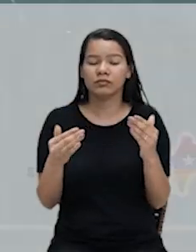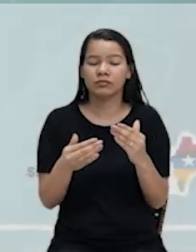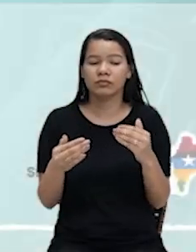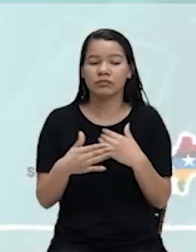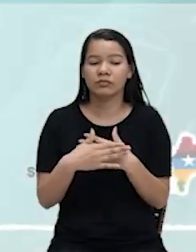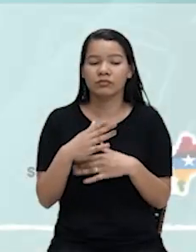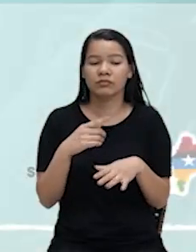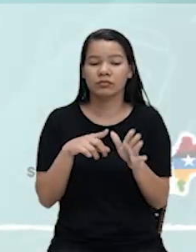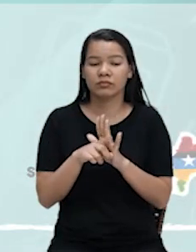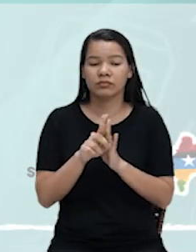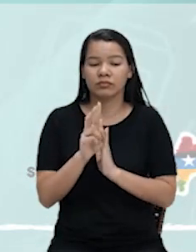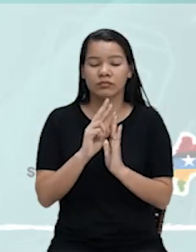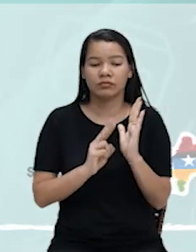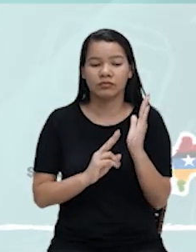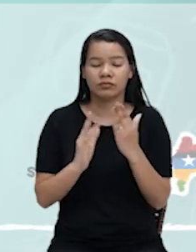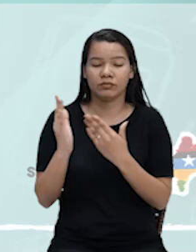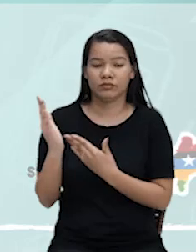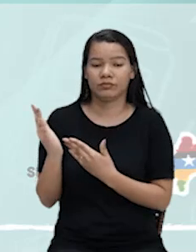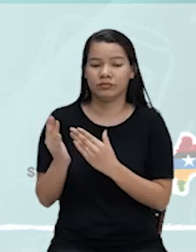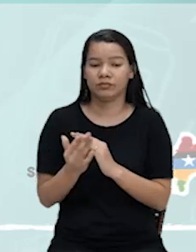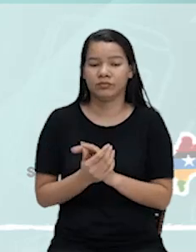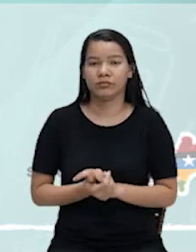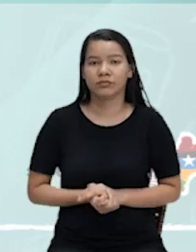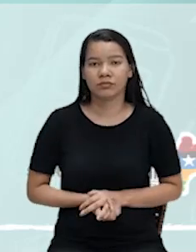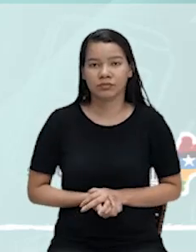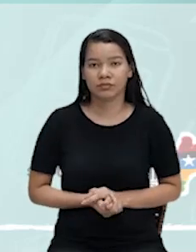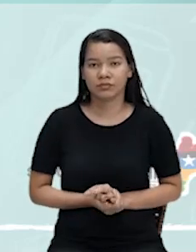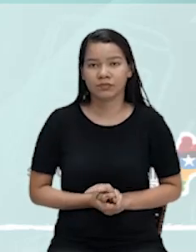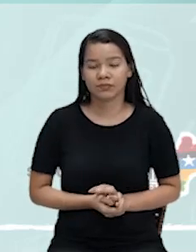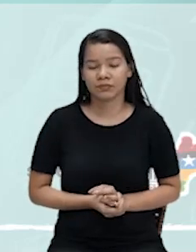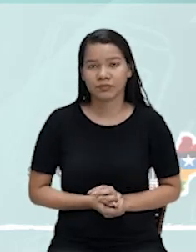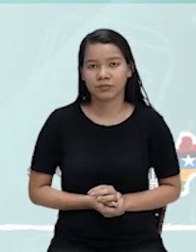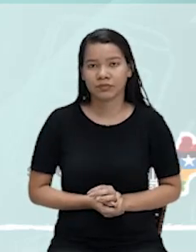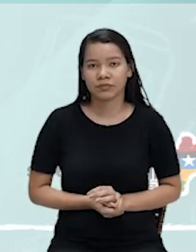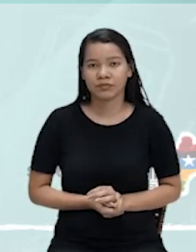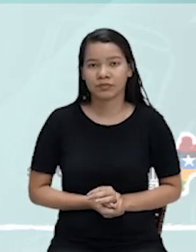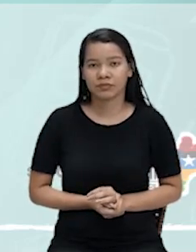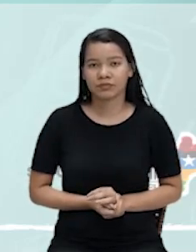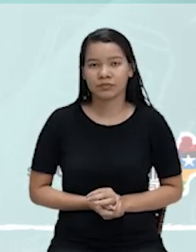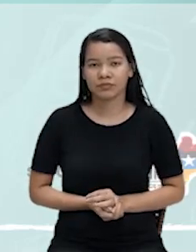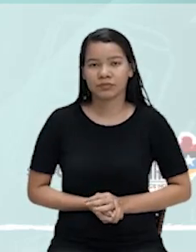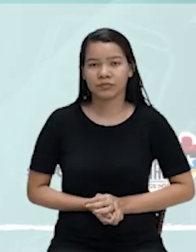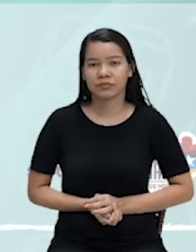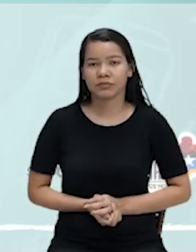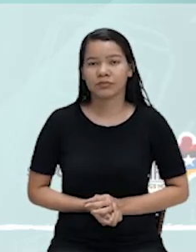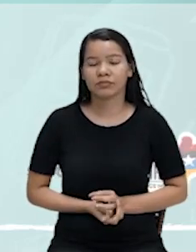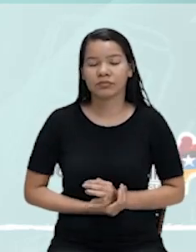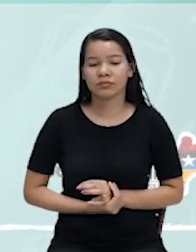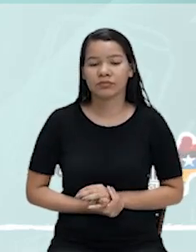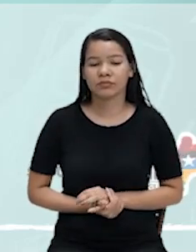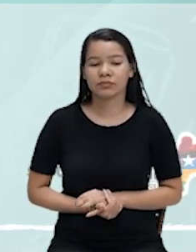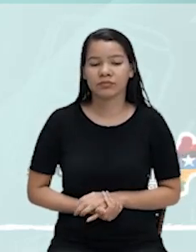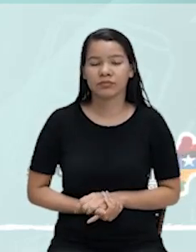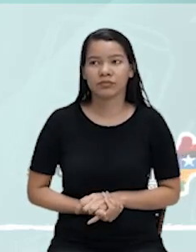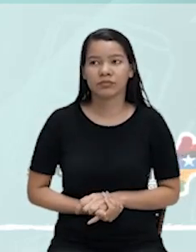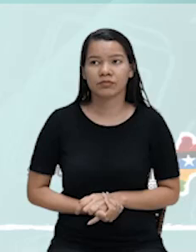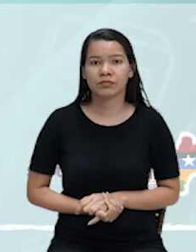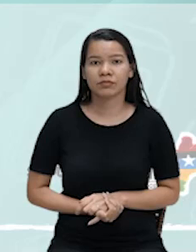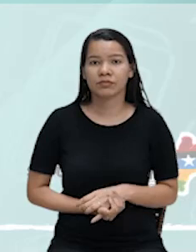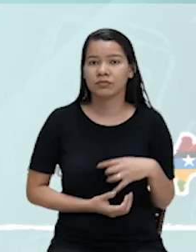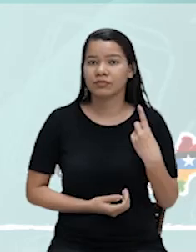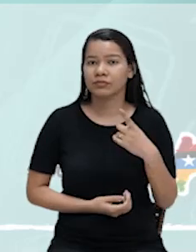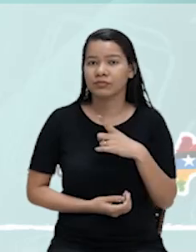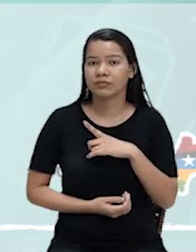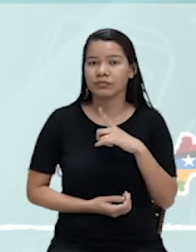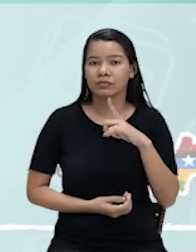questão. Em qual dos eventos mencionados a seguir não ocorre transformação química? Ou seja, nós